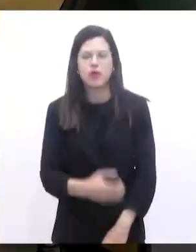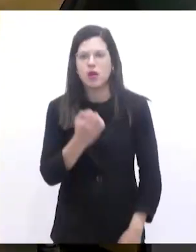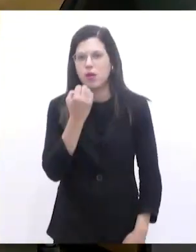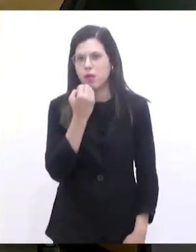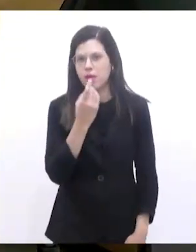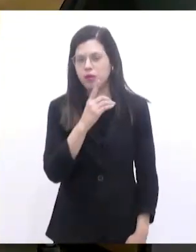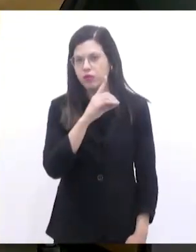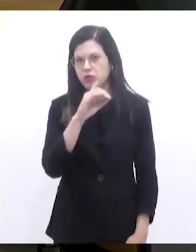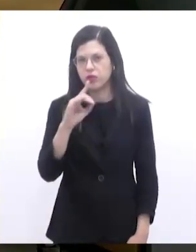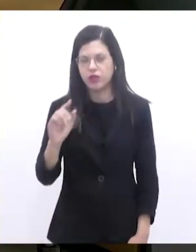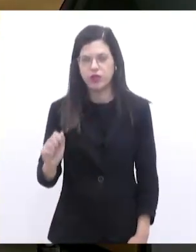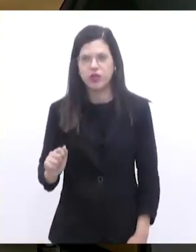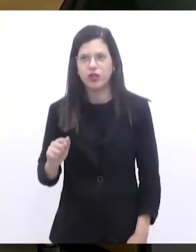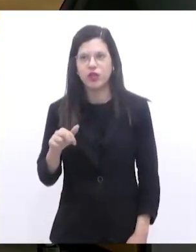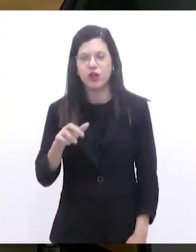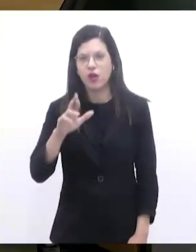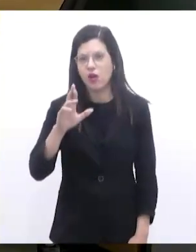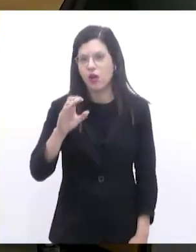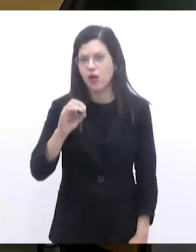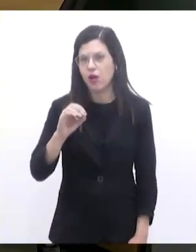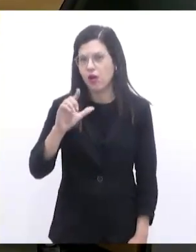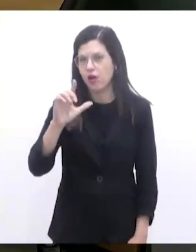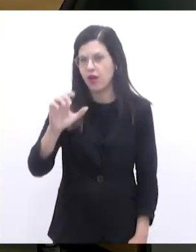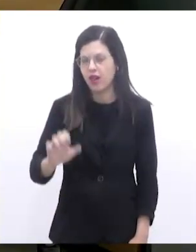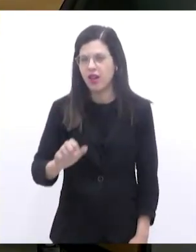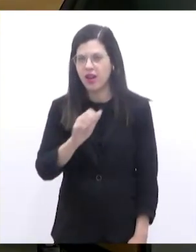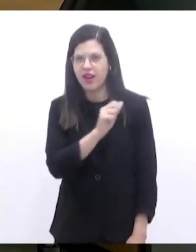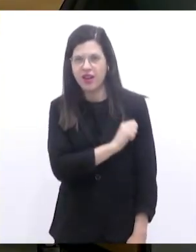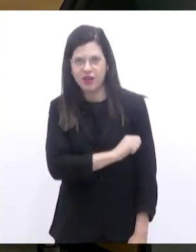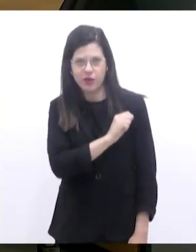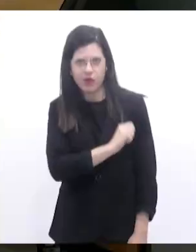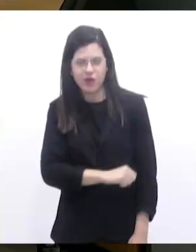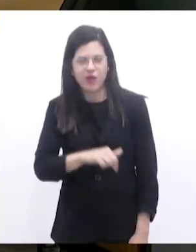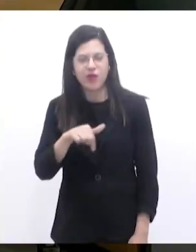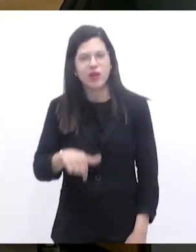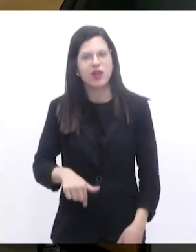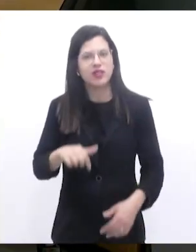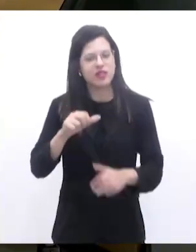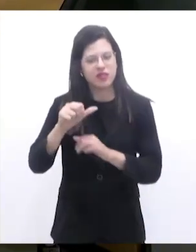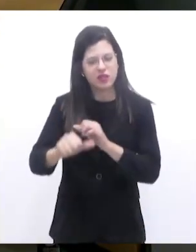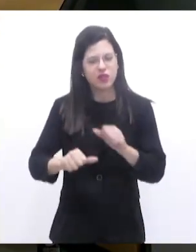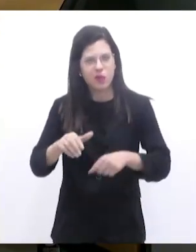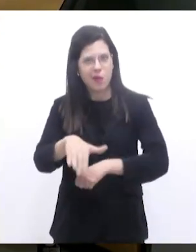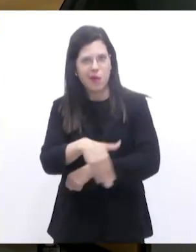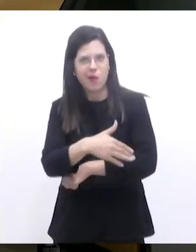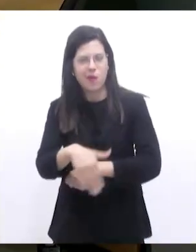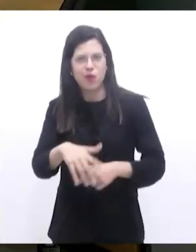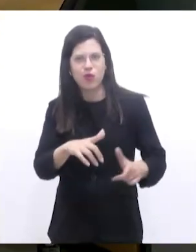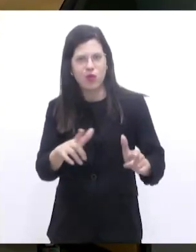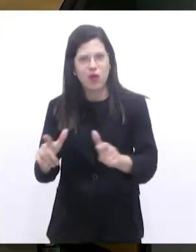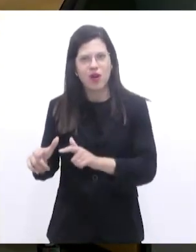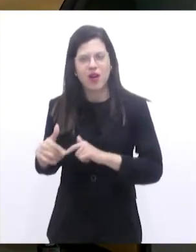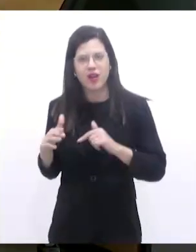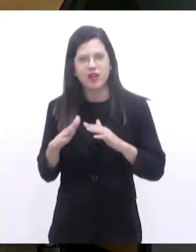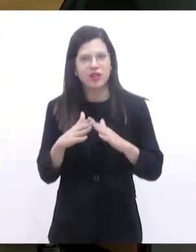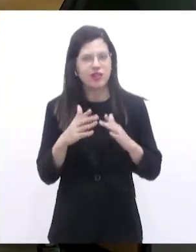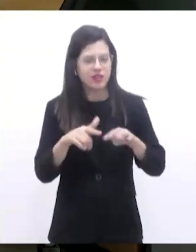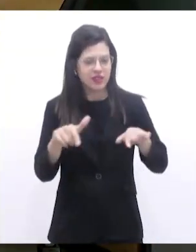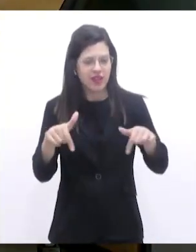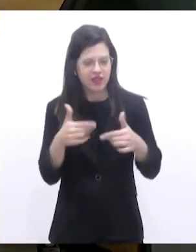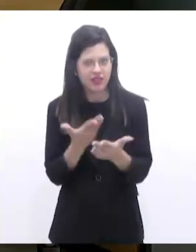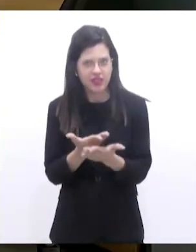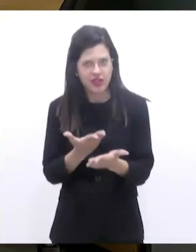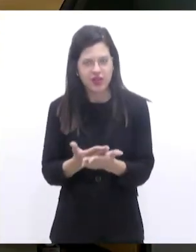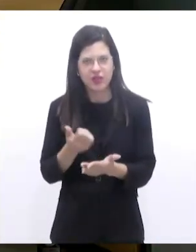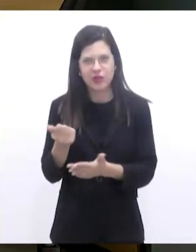Bom dia! O Rolê Carioca vem transformando ruas e espaços da cidade em salas de aula há 12 anos. O